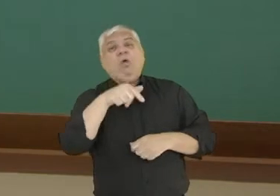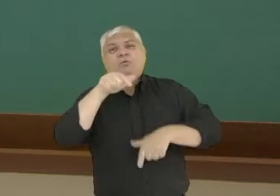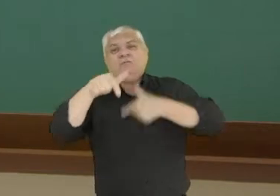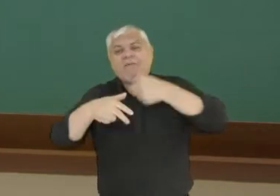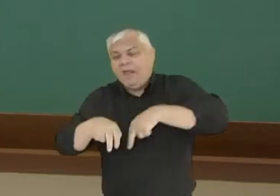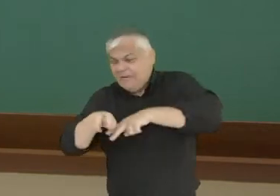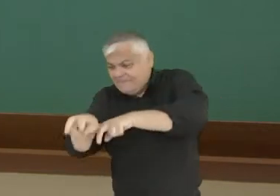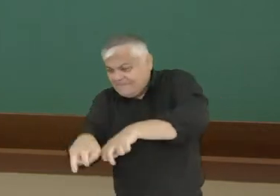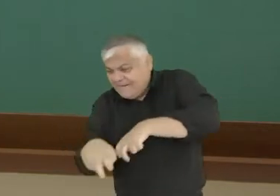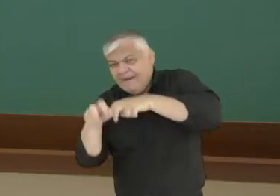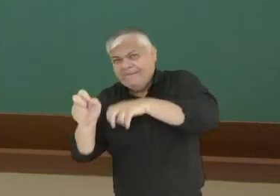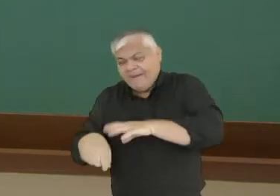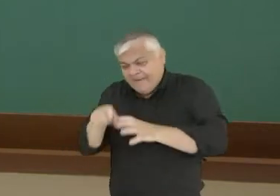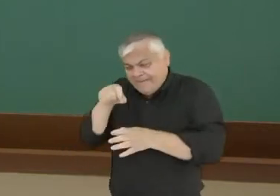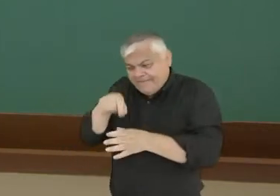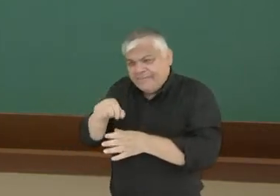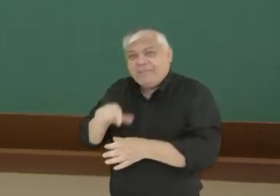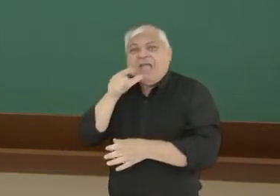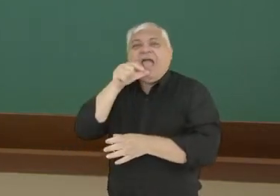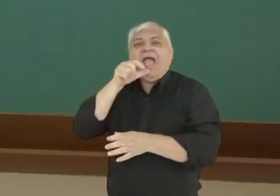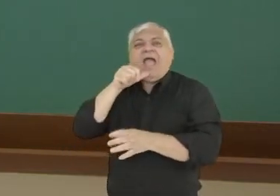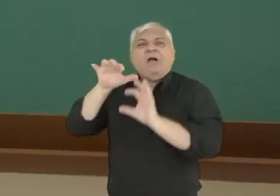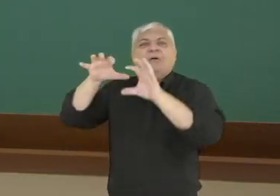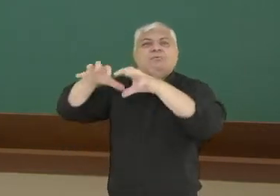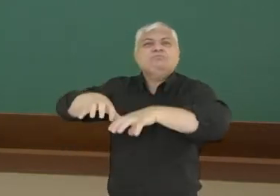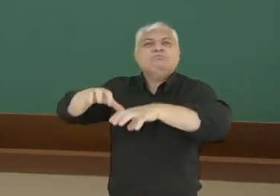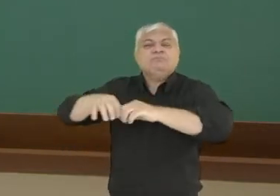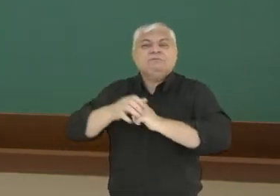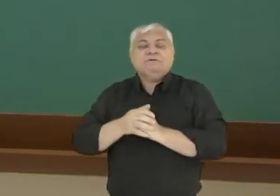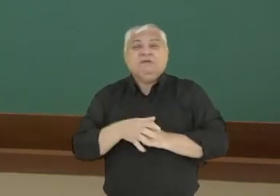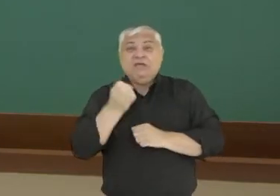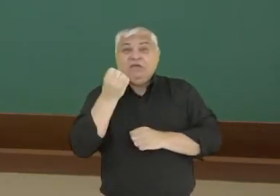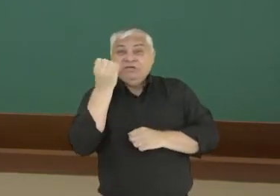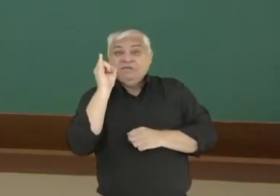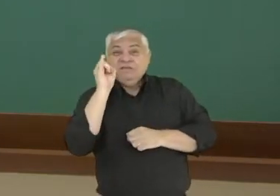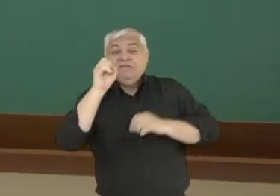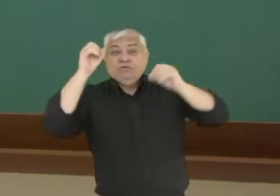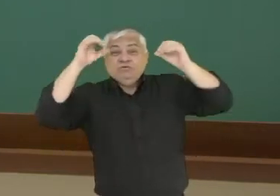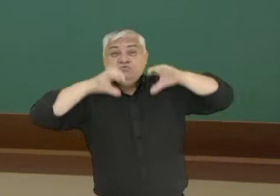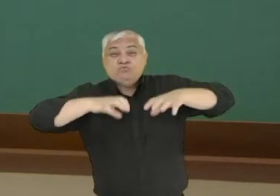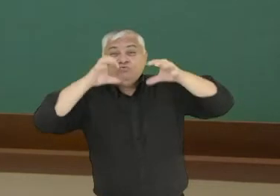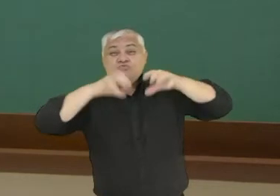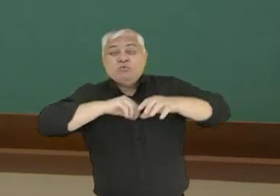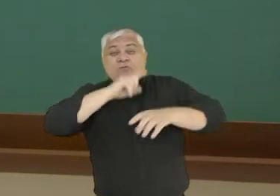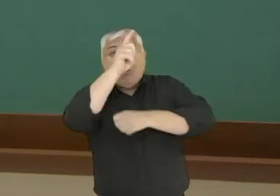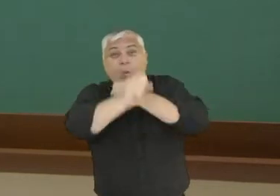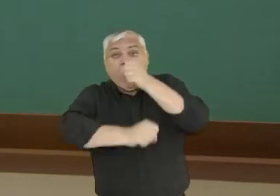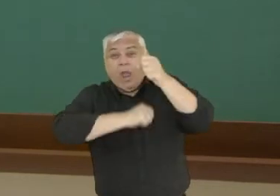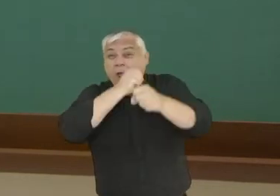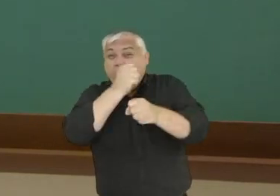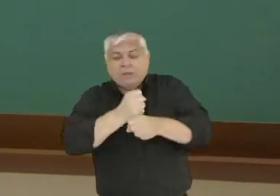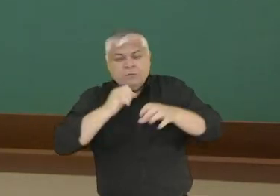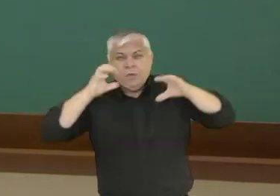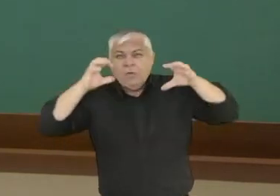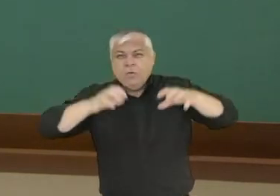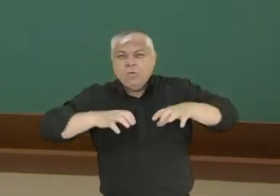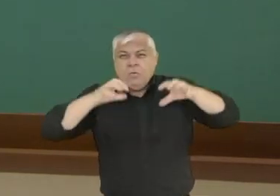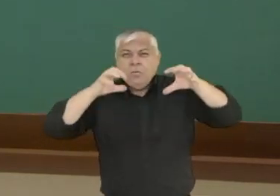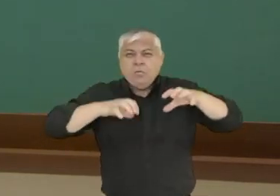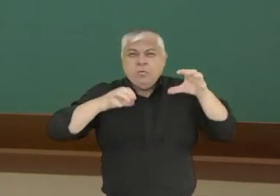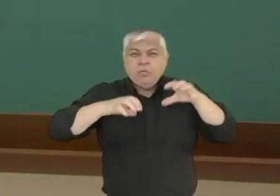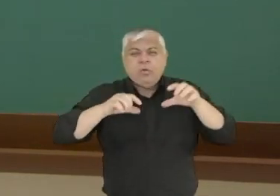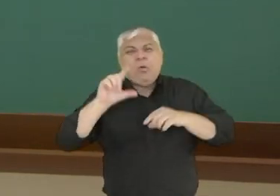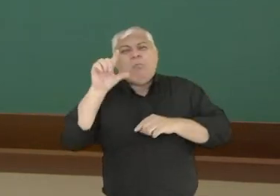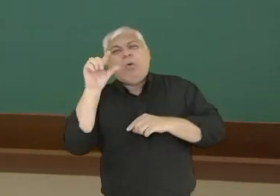ela precisa da água para se desenvolver se eu tenho chuvas regulares ou seja chove o ano inteiro em períodos um